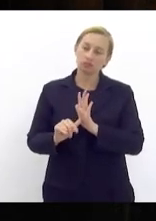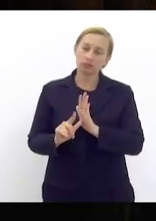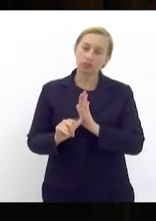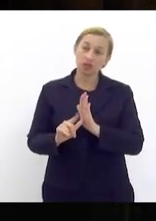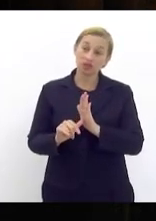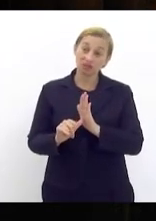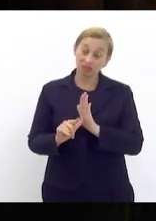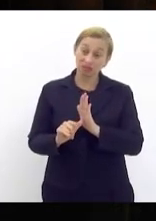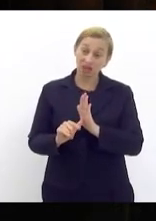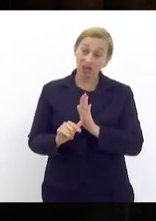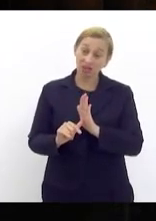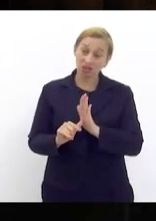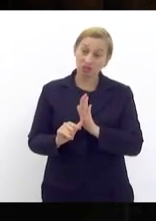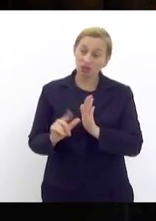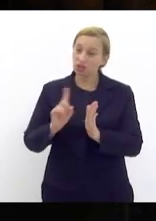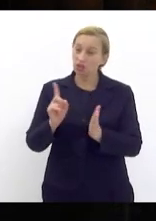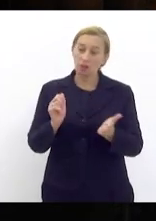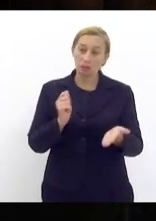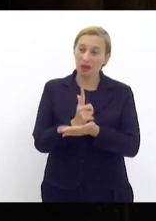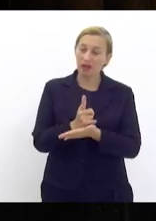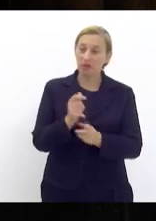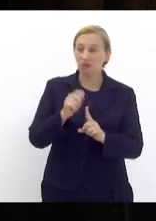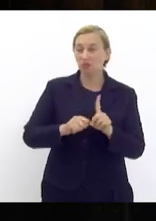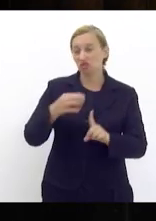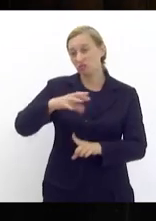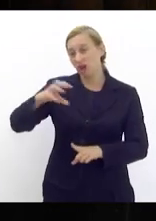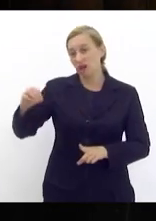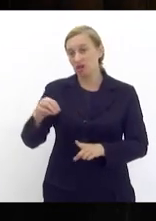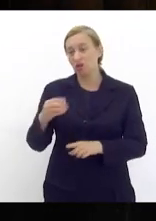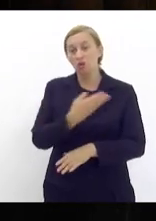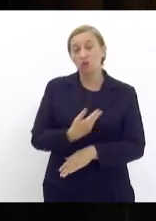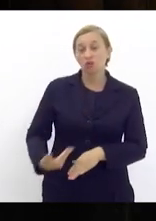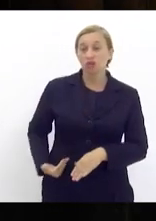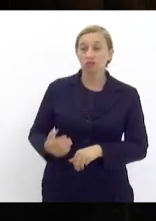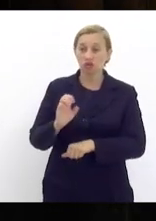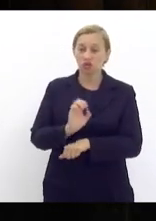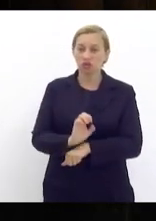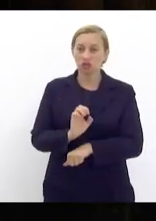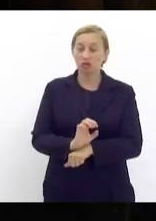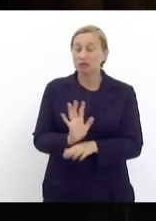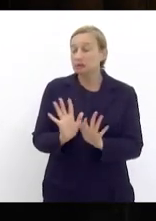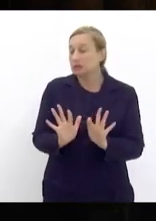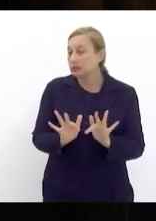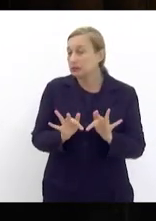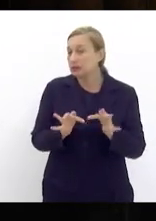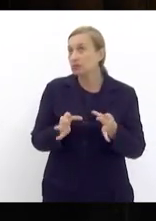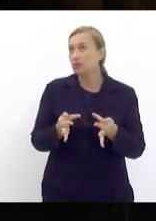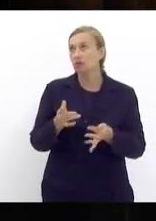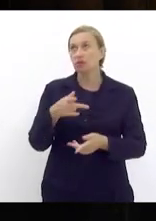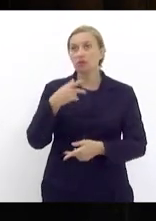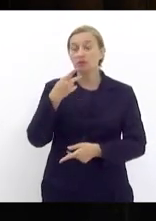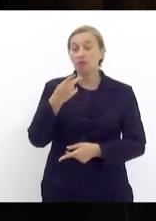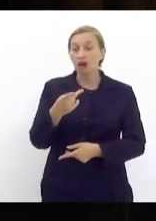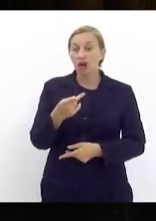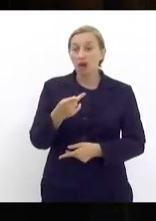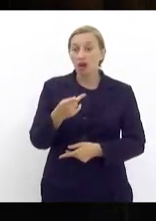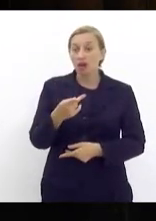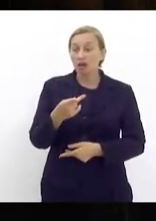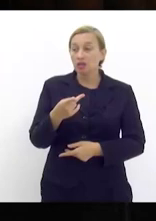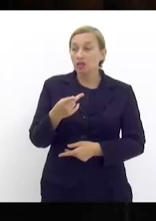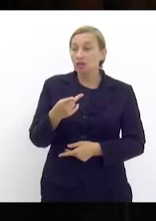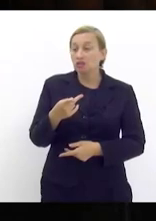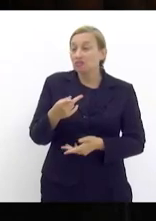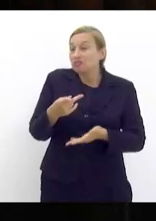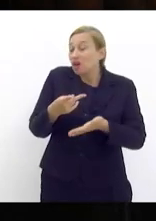agora ao não pagamento do mês de março, o governo do estado simplesmente diz que está com falha